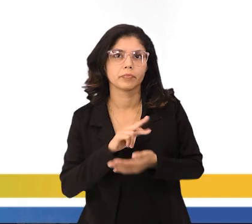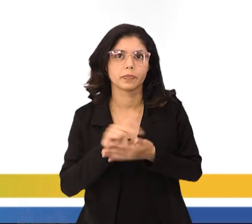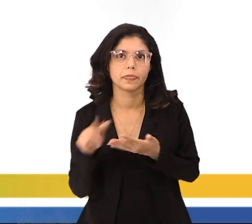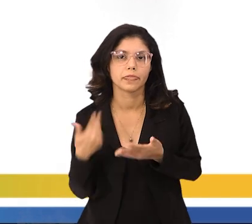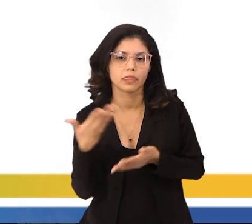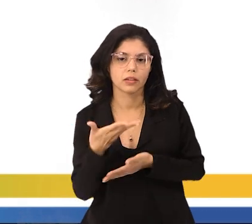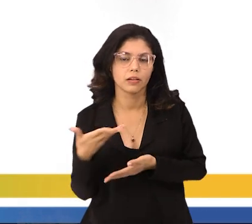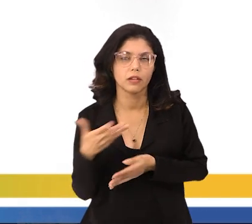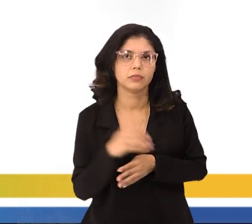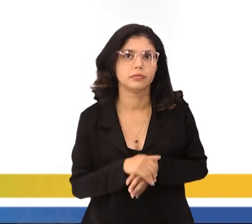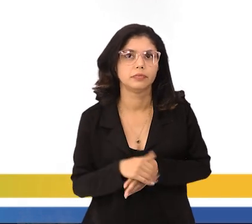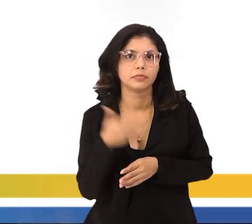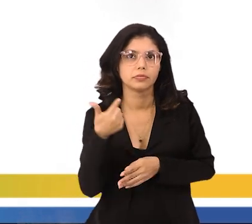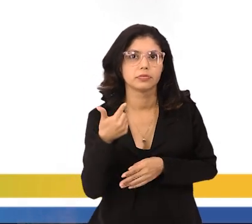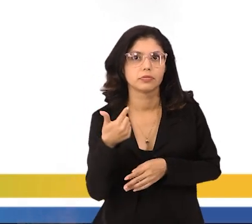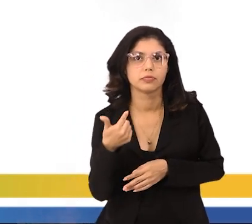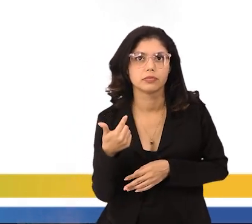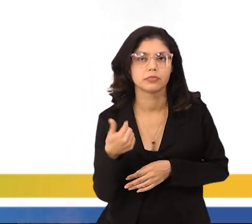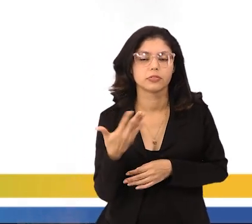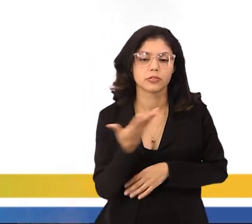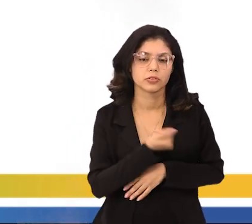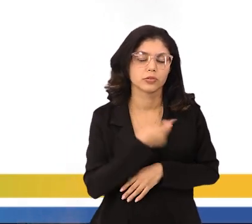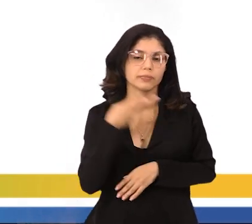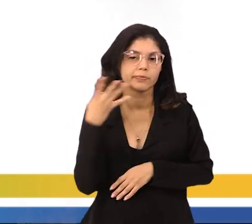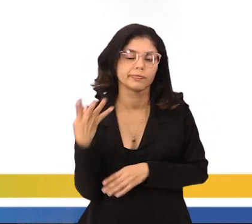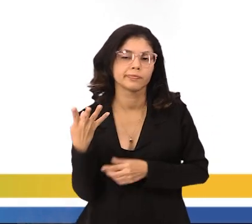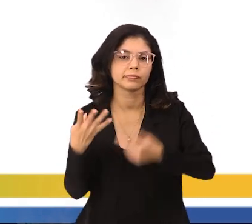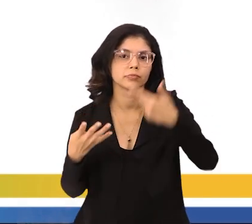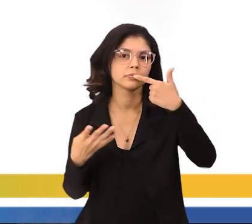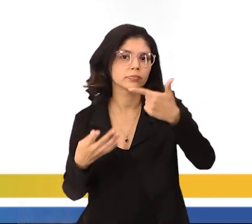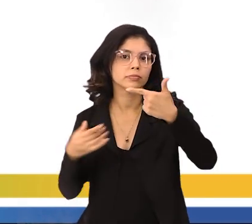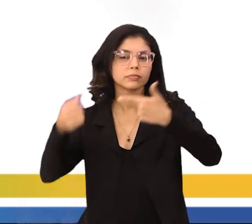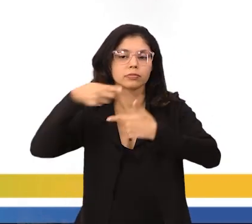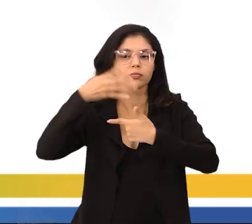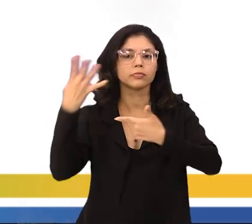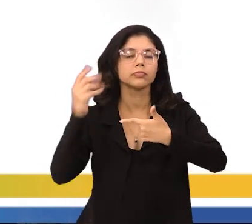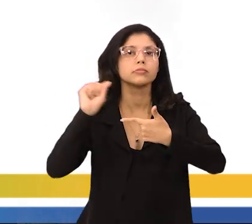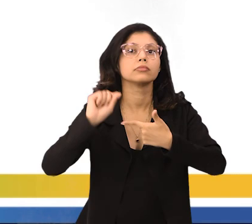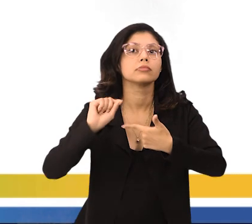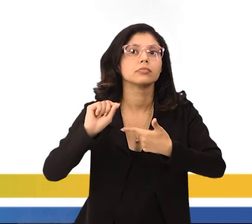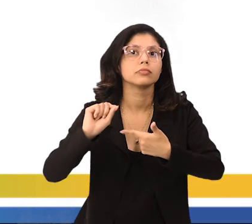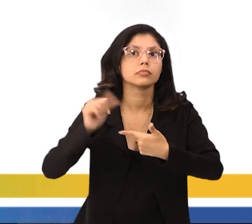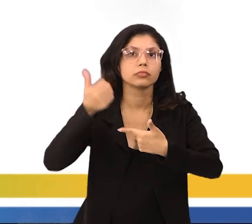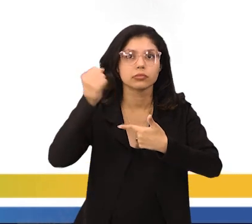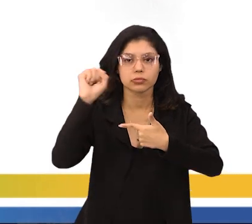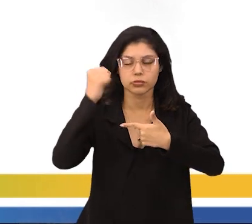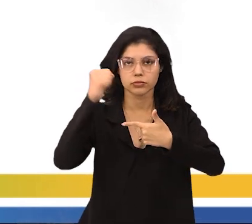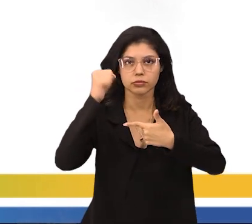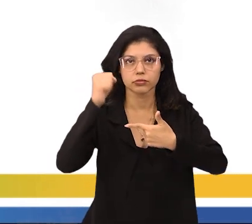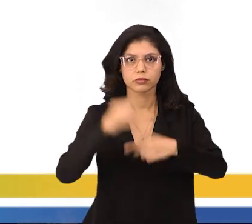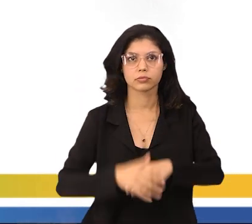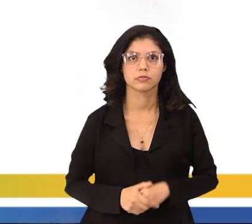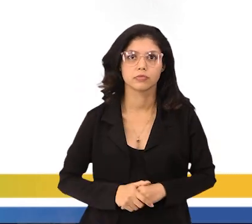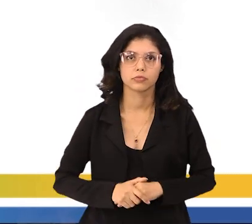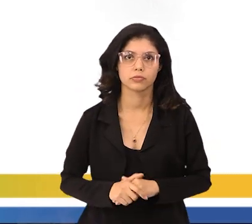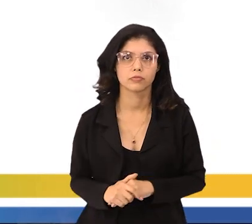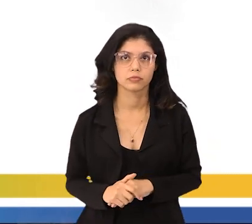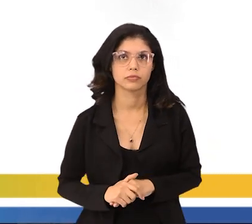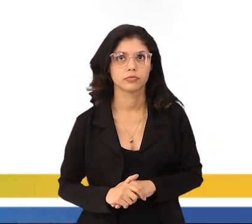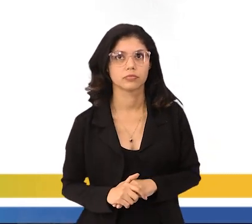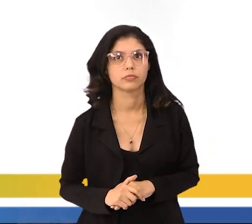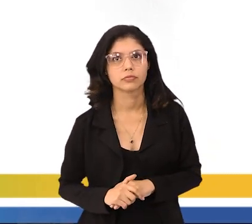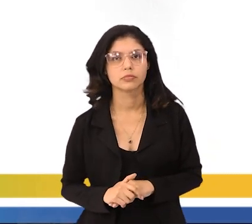vezes é a base, ou seja, o 2 vai ser elevado a uma certa quantidade. Conte quantas vezes aparece o número 2 e você percebe que vai ficar 2 elevado a